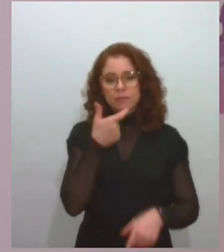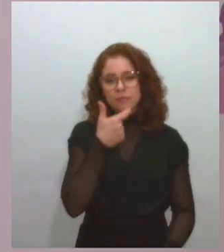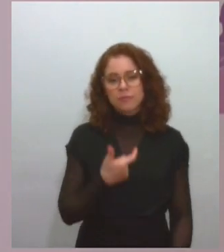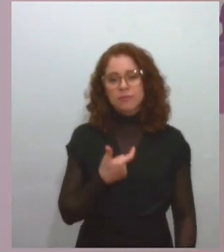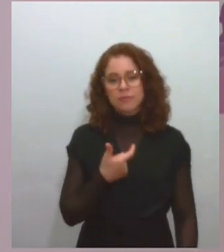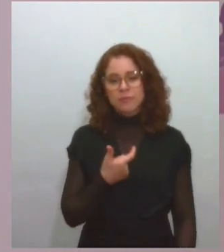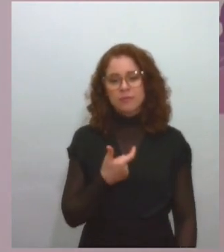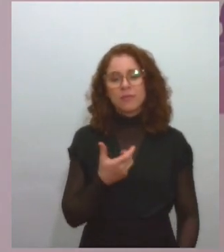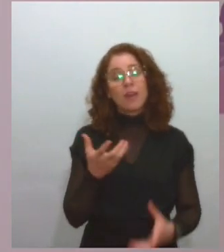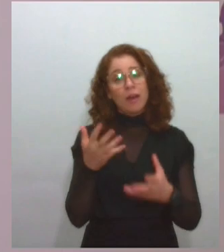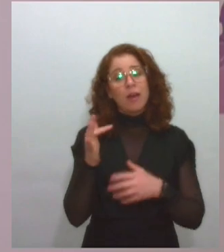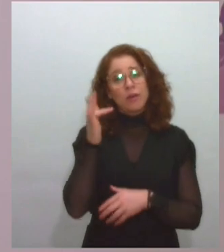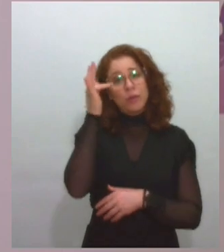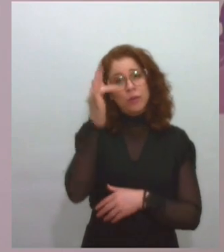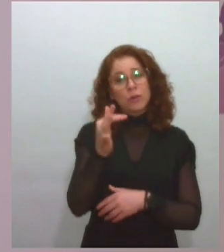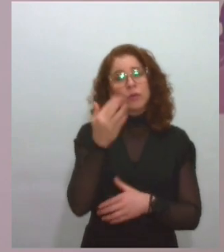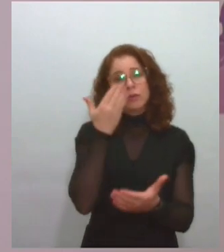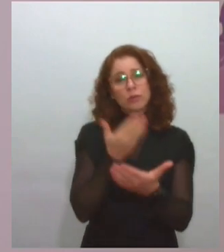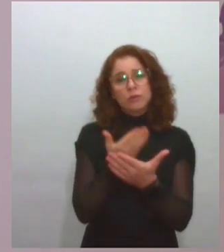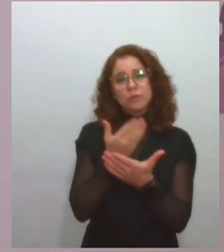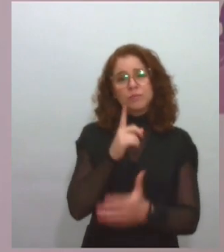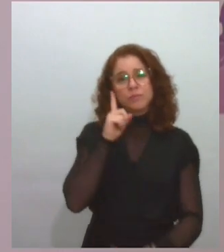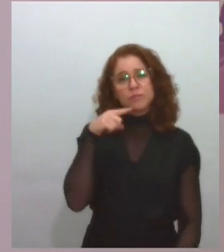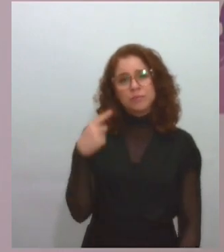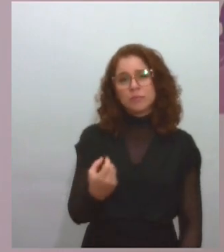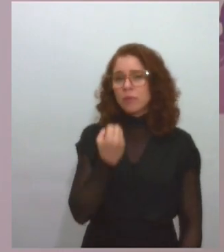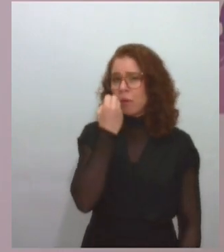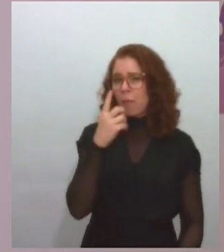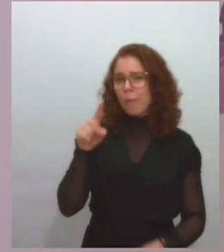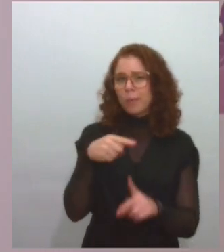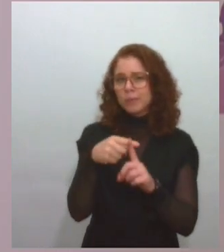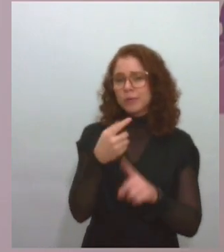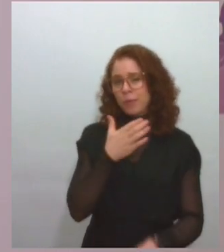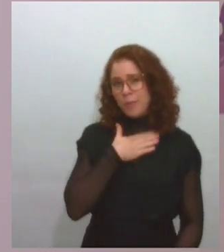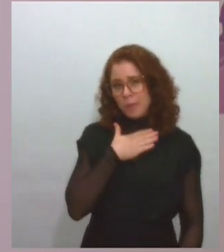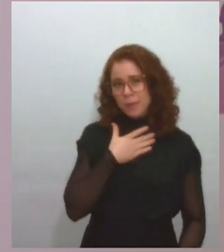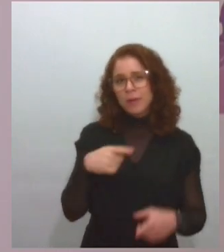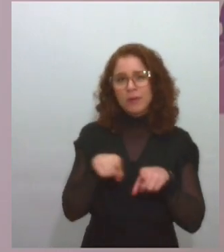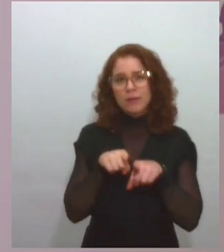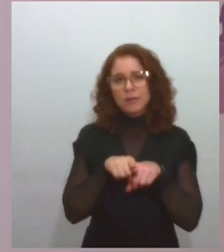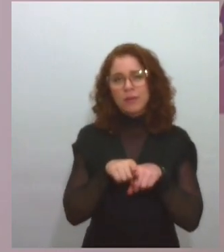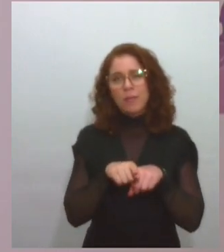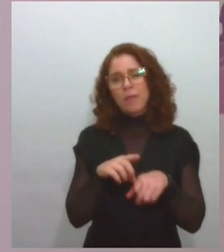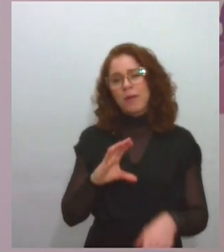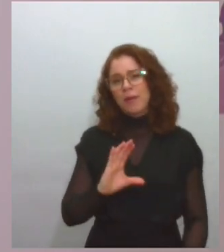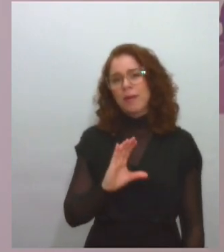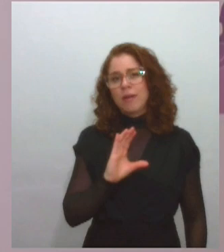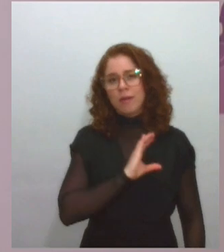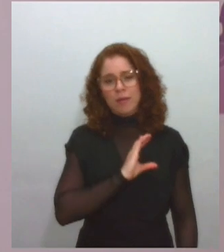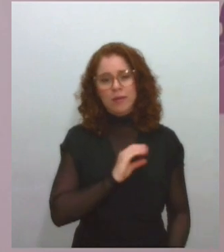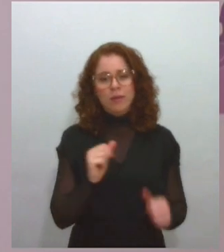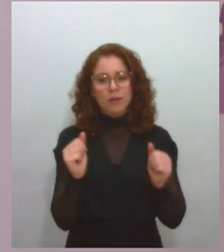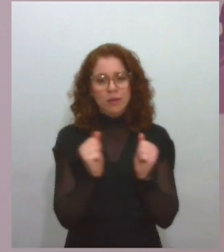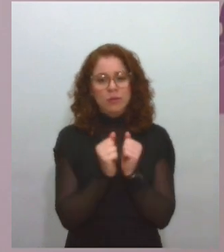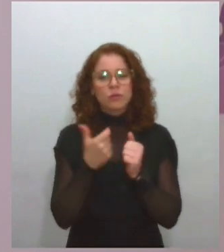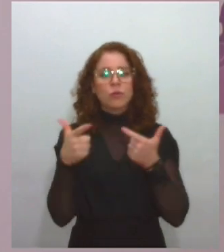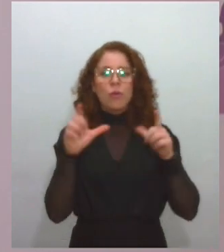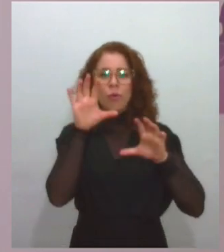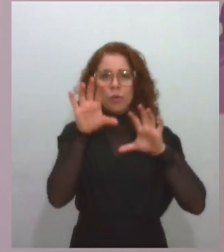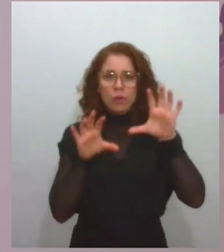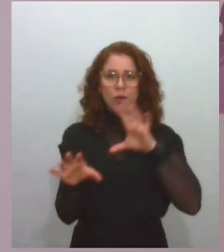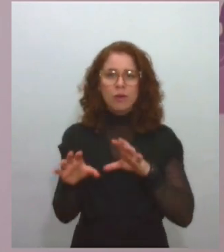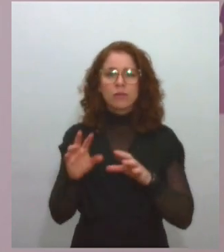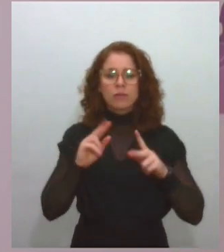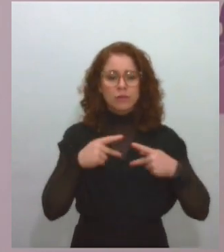um grande benefício para mim e para os meus colegas que estão na área de humanas e também na área de linguagens, para que a gente possa